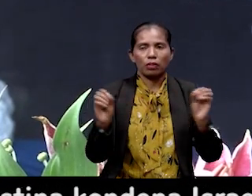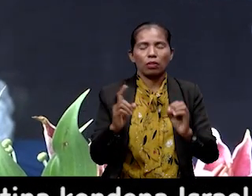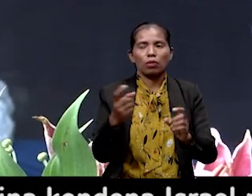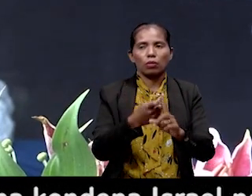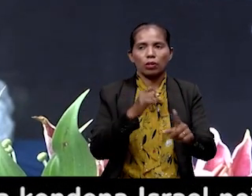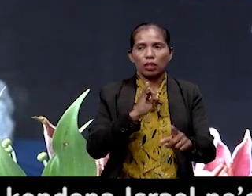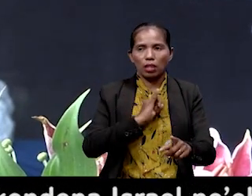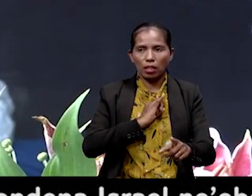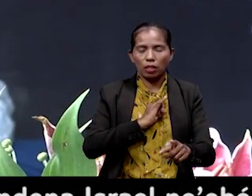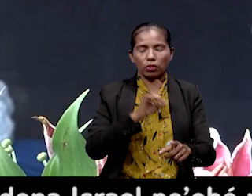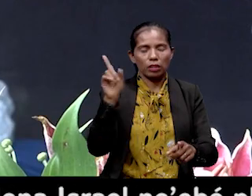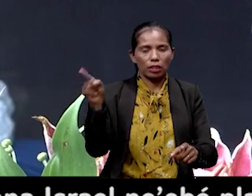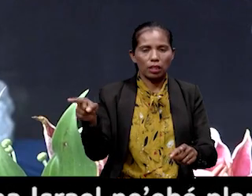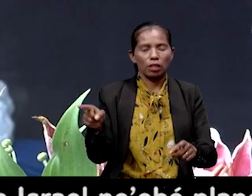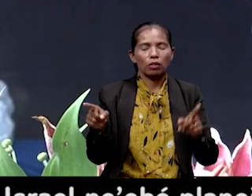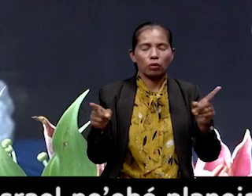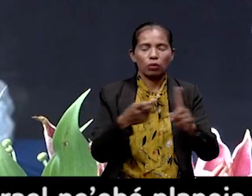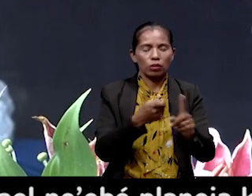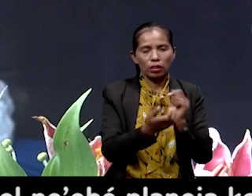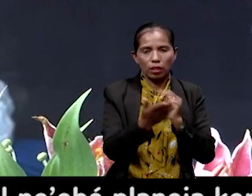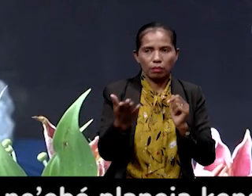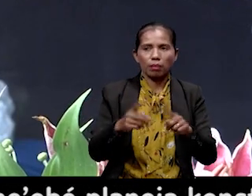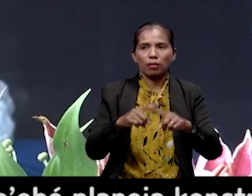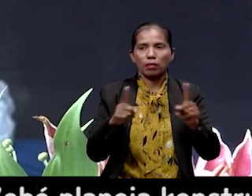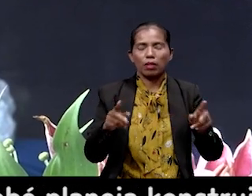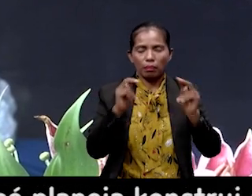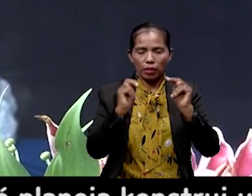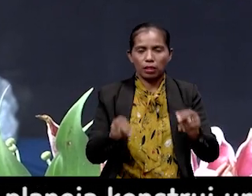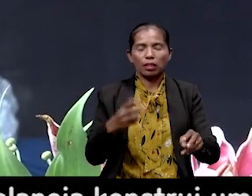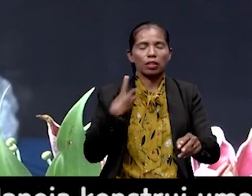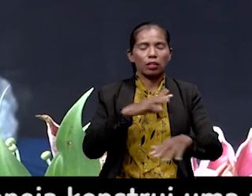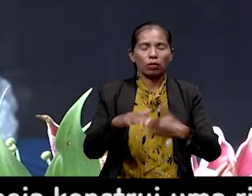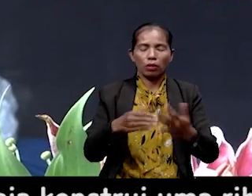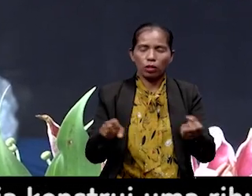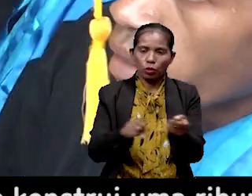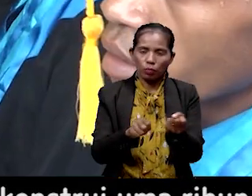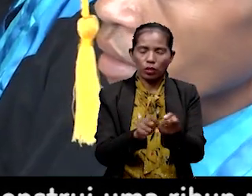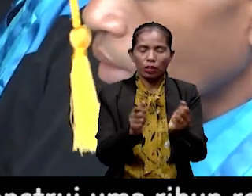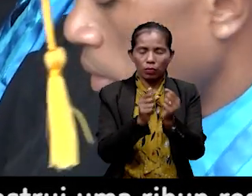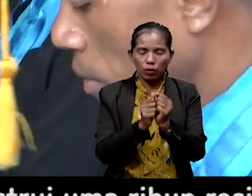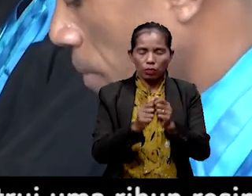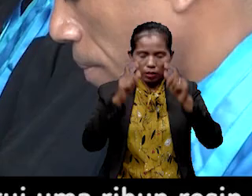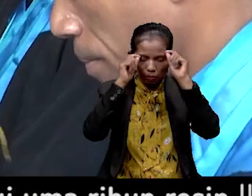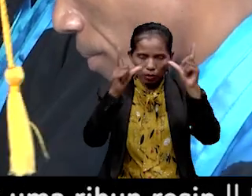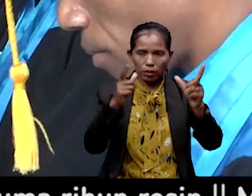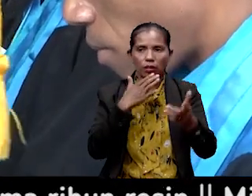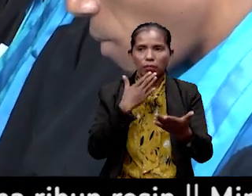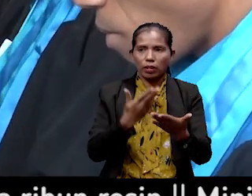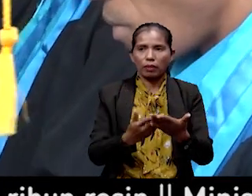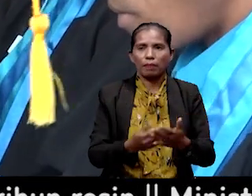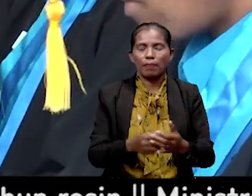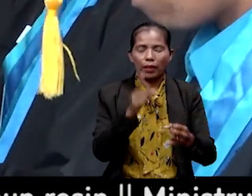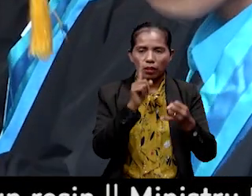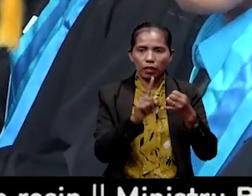hau, tu se minha, tu se imi. Mas bem precisa de todo o contribuição. va Timor-Leste ina neve maklia kiu. Ikus